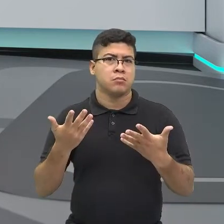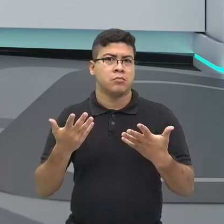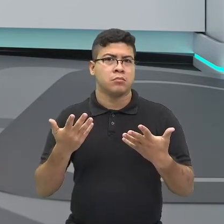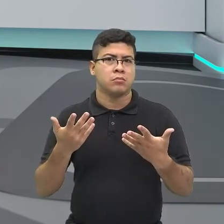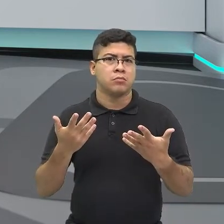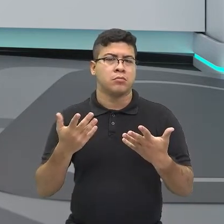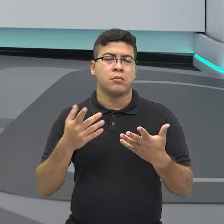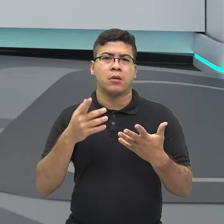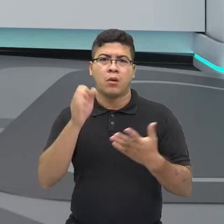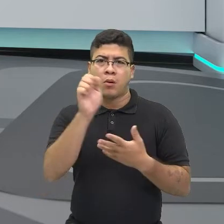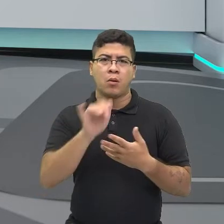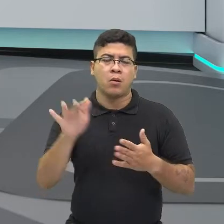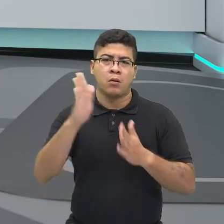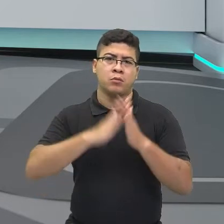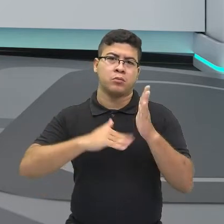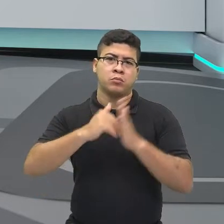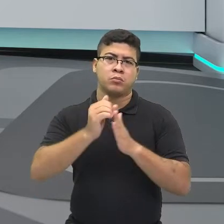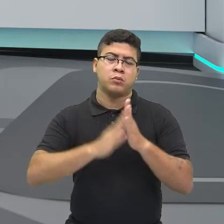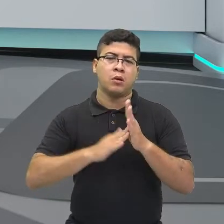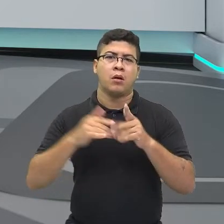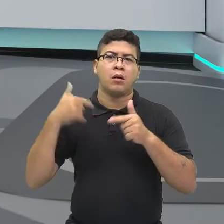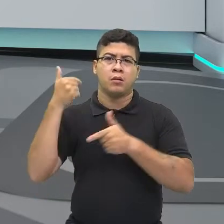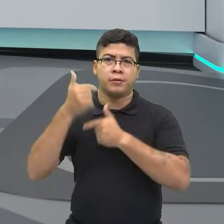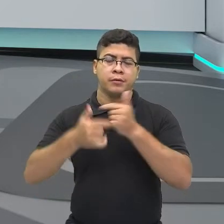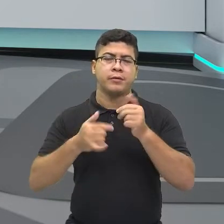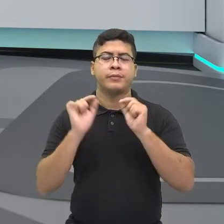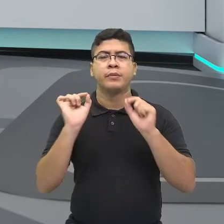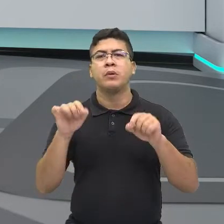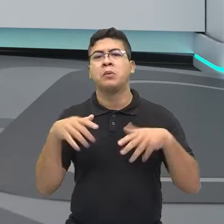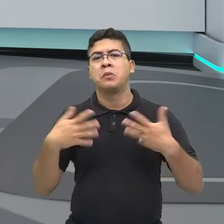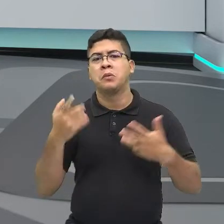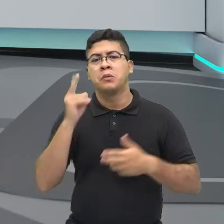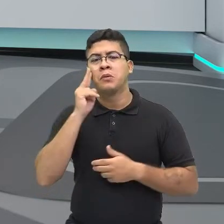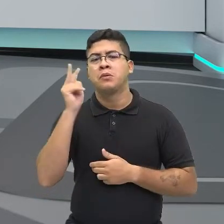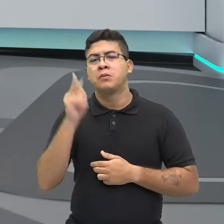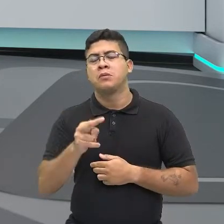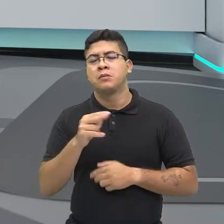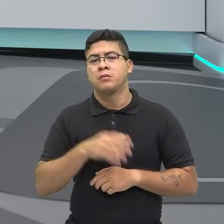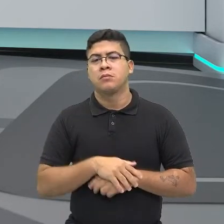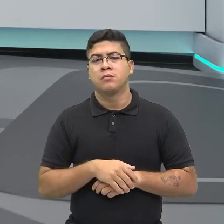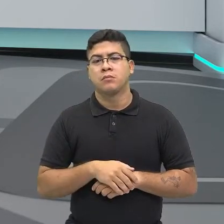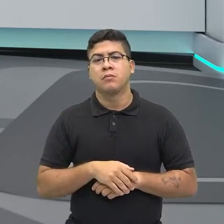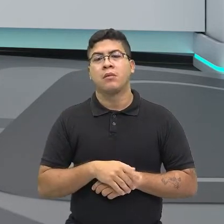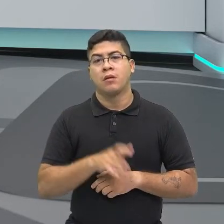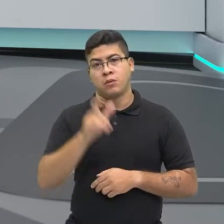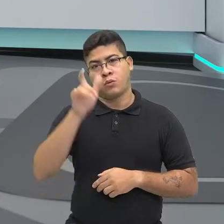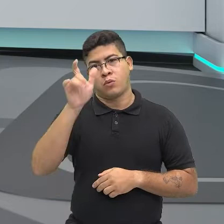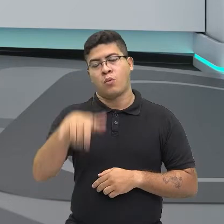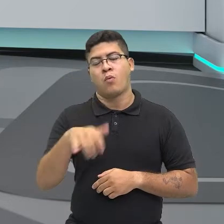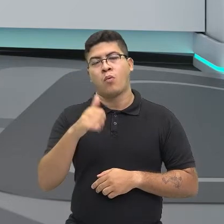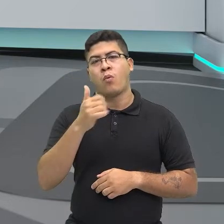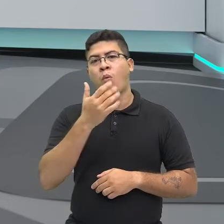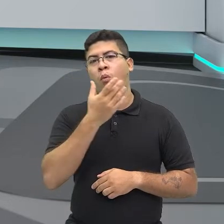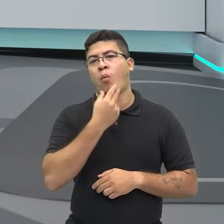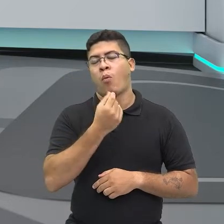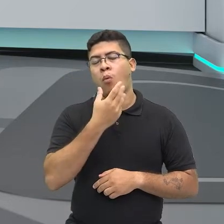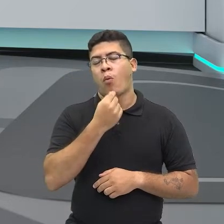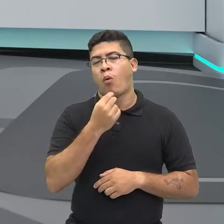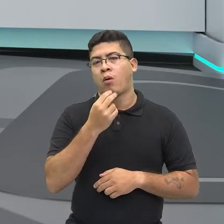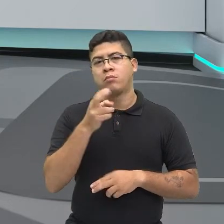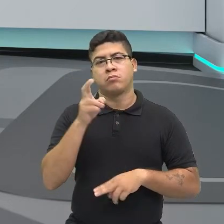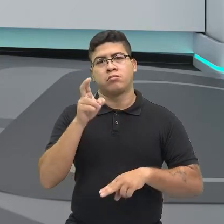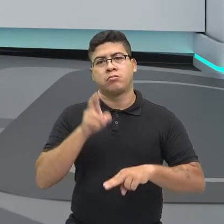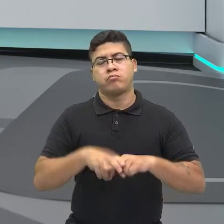clássico, uma pintura clássica. Aí nós veríamos, o que nós veríamos aí? Veríamos um homem sentado, né, numa mesa, com